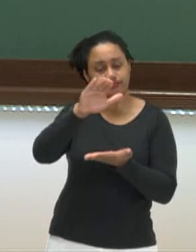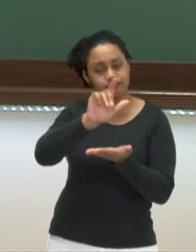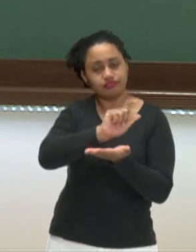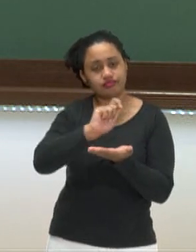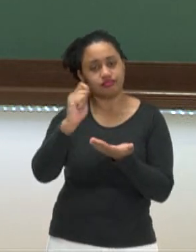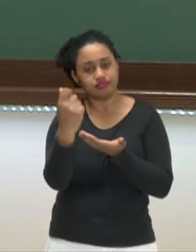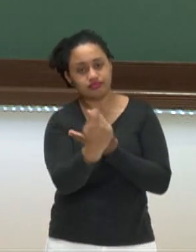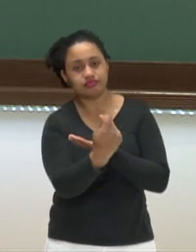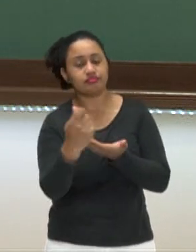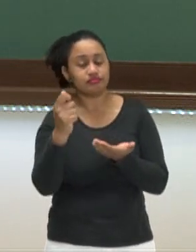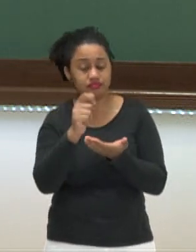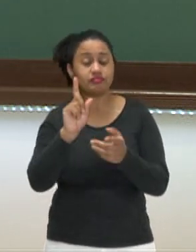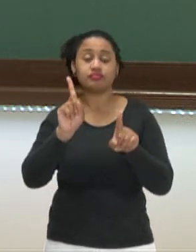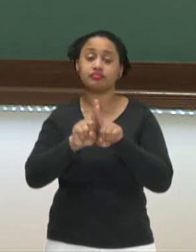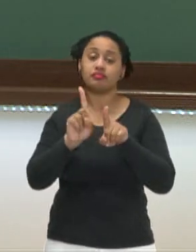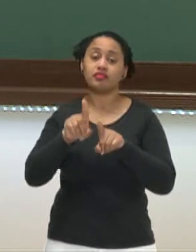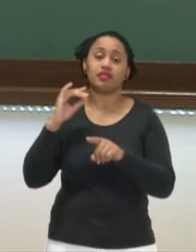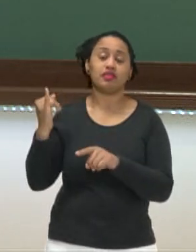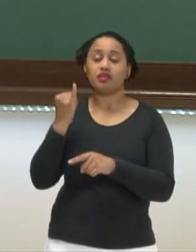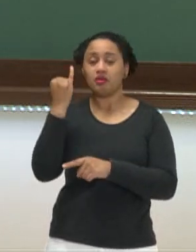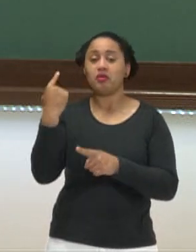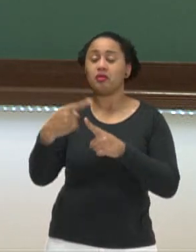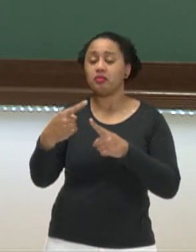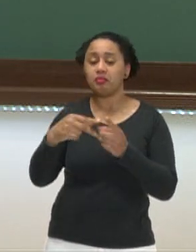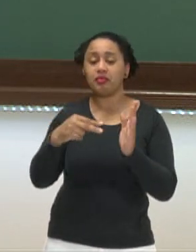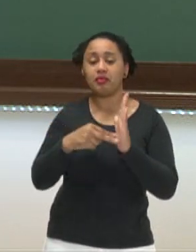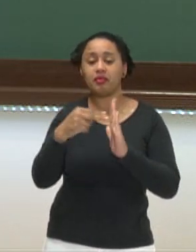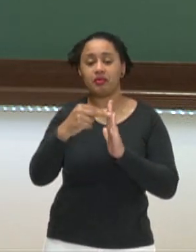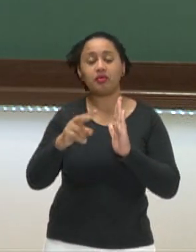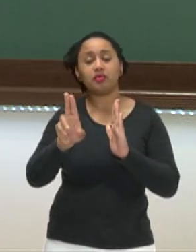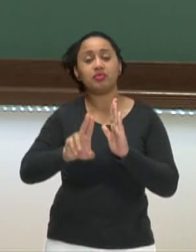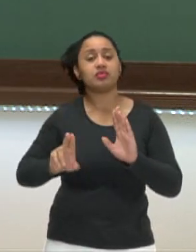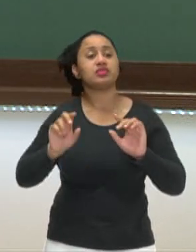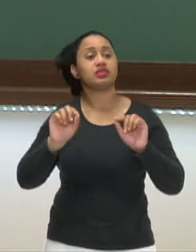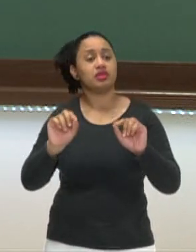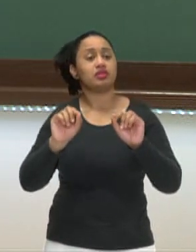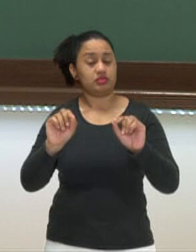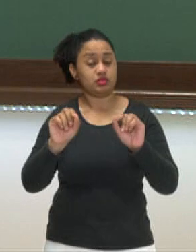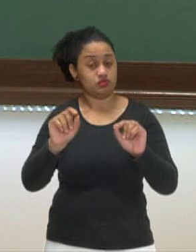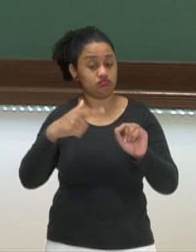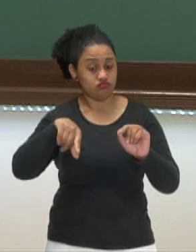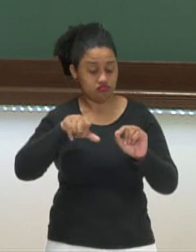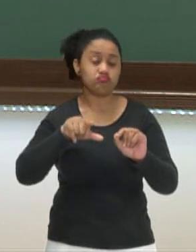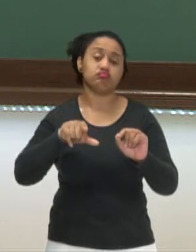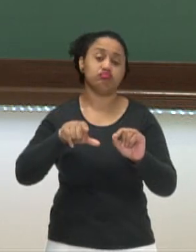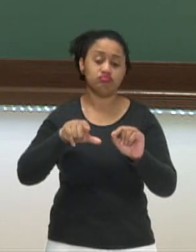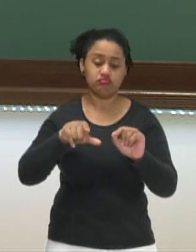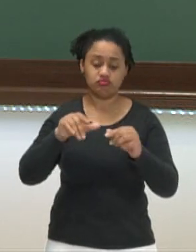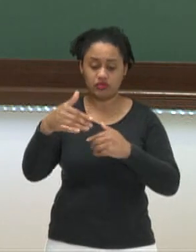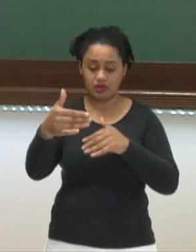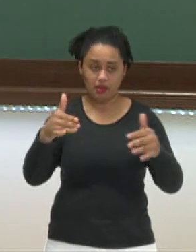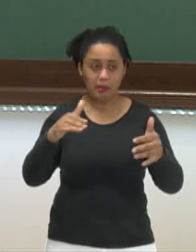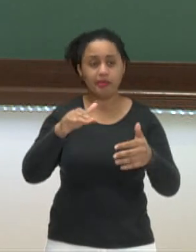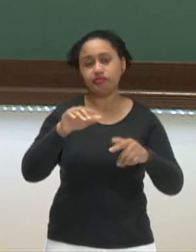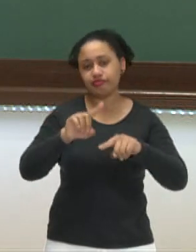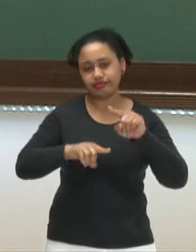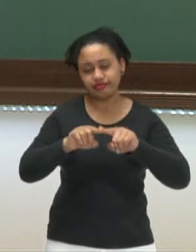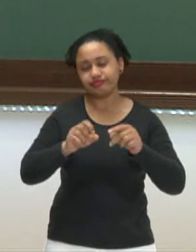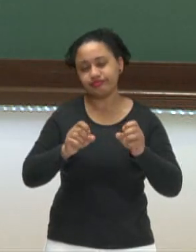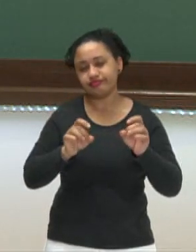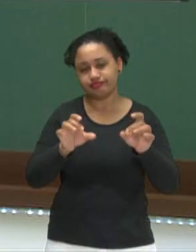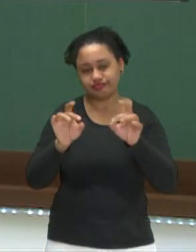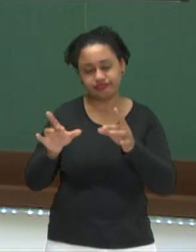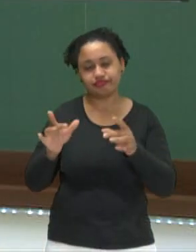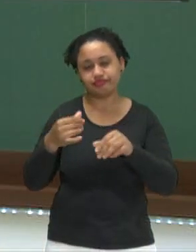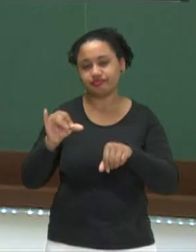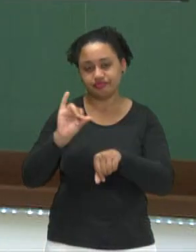que é muito importante, porque o prisma são utilizados, por exemplo, muito em embalagem. Tranquilo, gente? Então vamos lá,